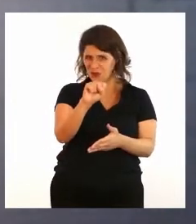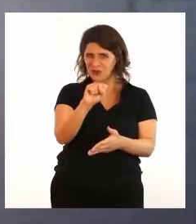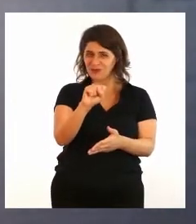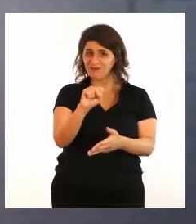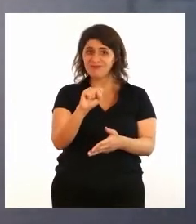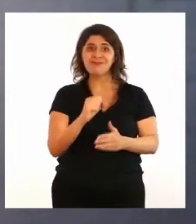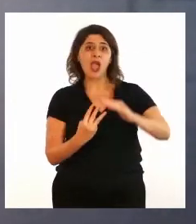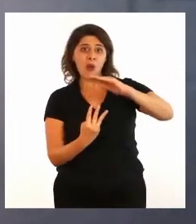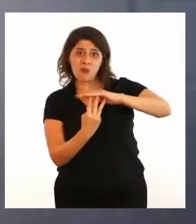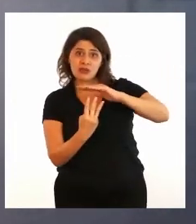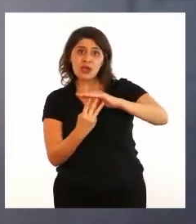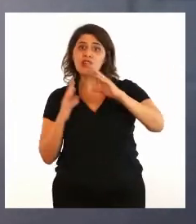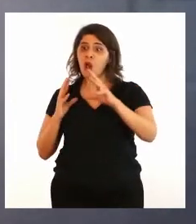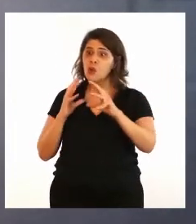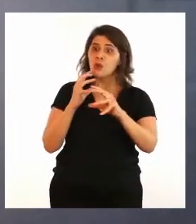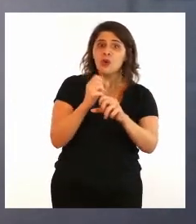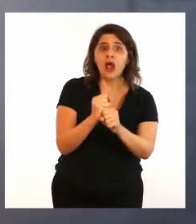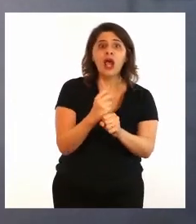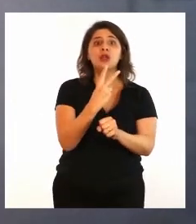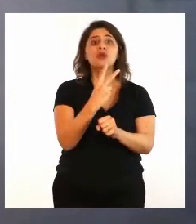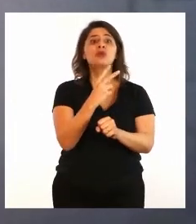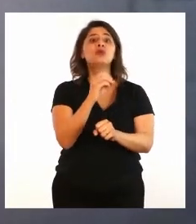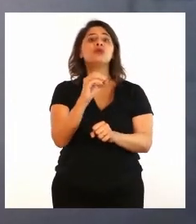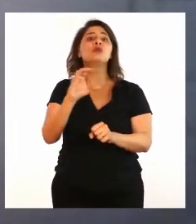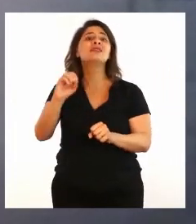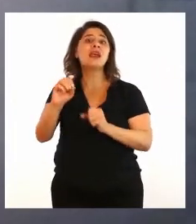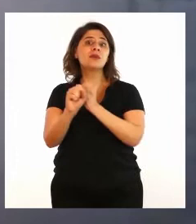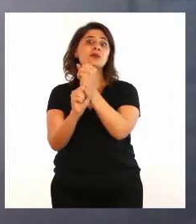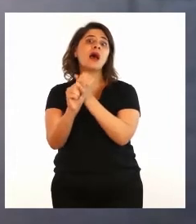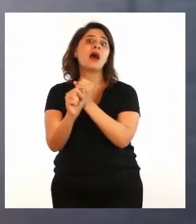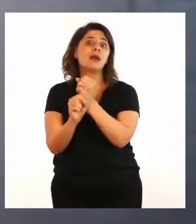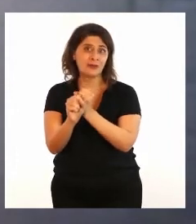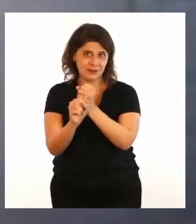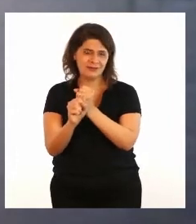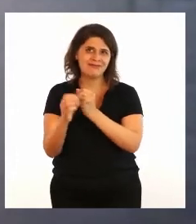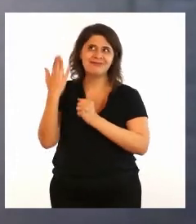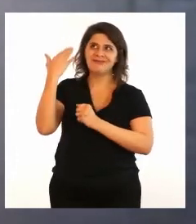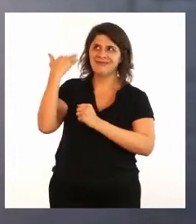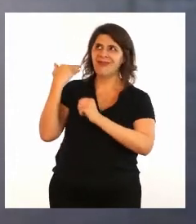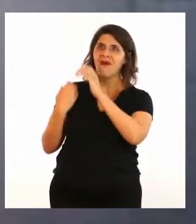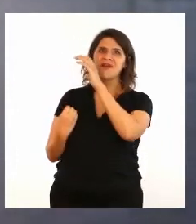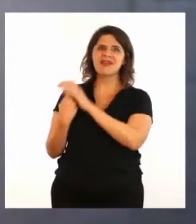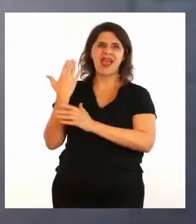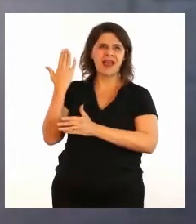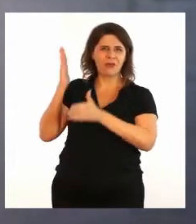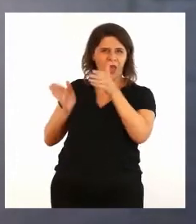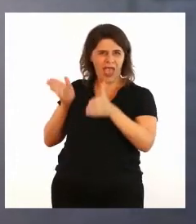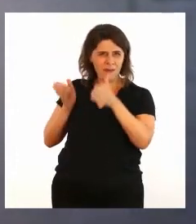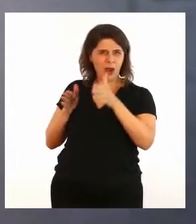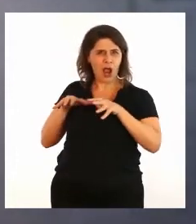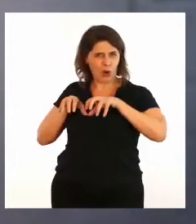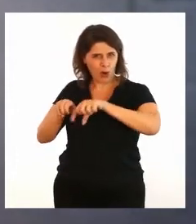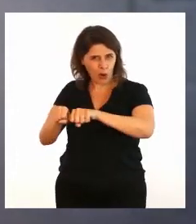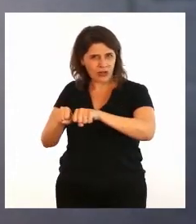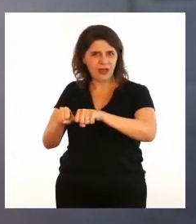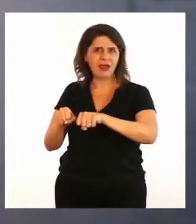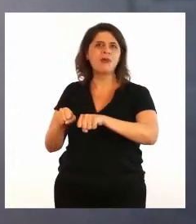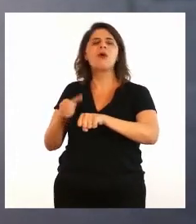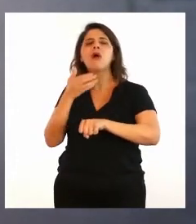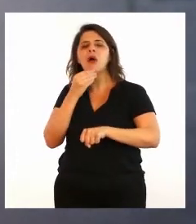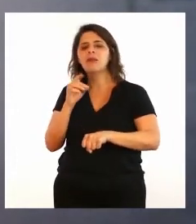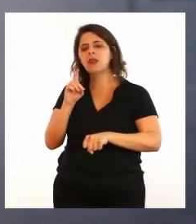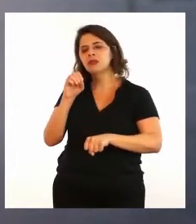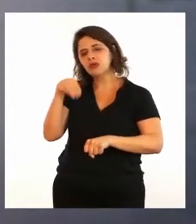200 anos da sua criação, ele foi criado, né, ainda no período colonial por Dom João VI, em